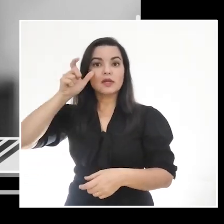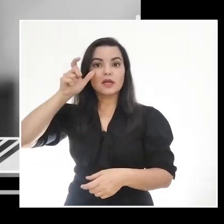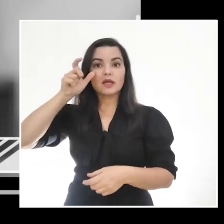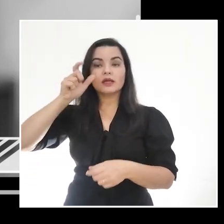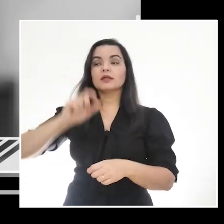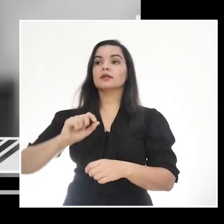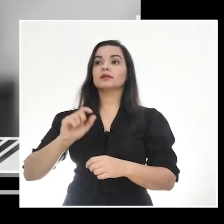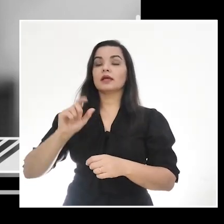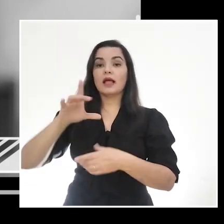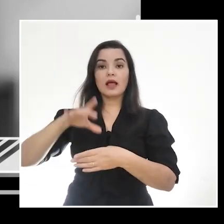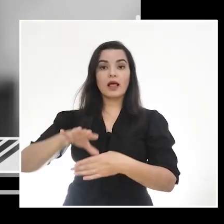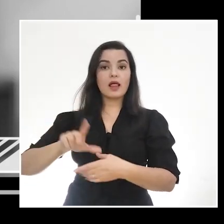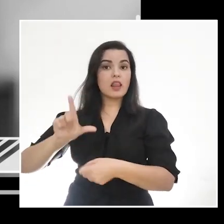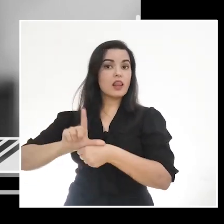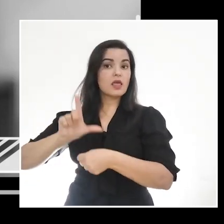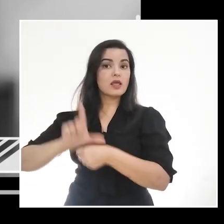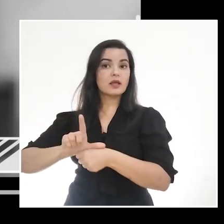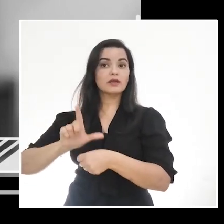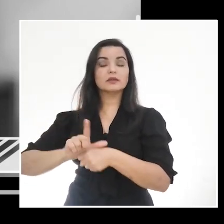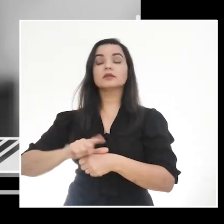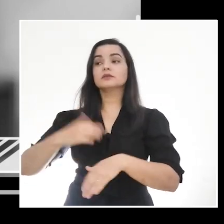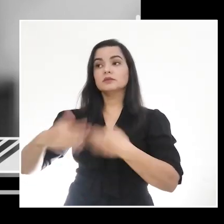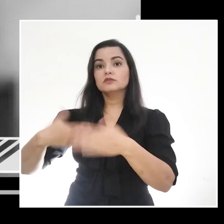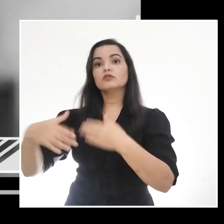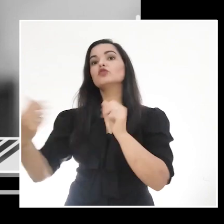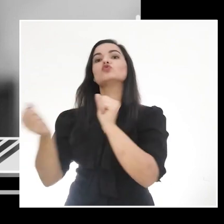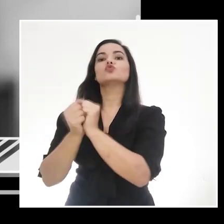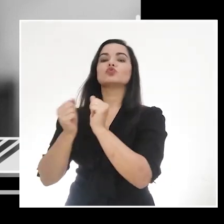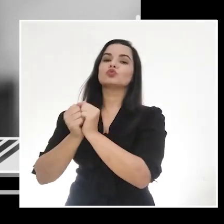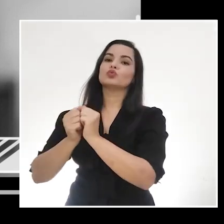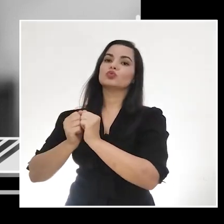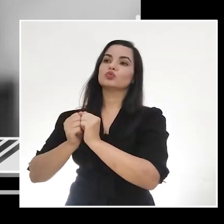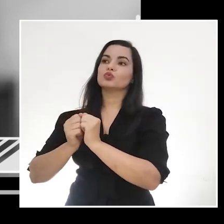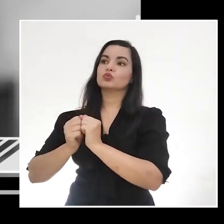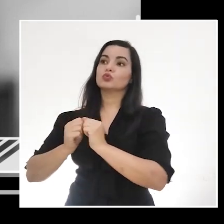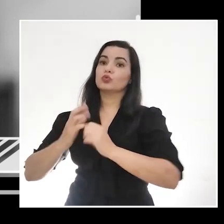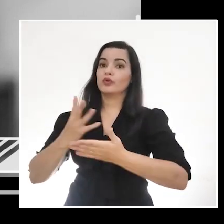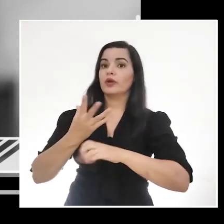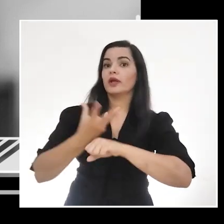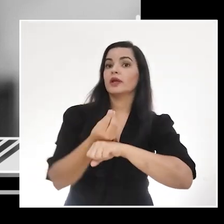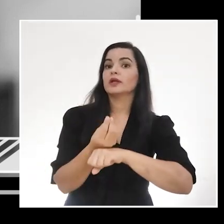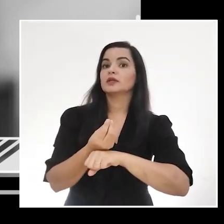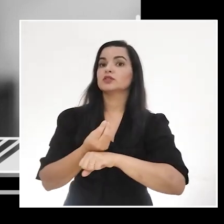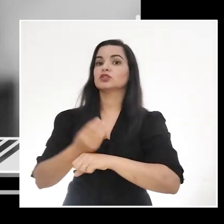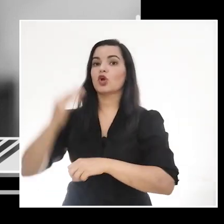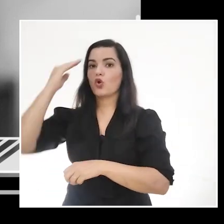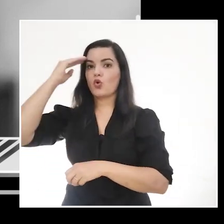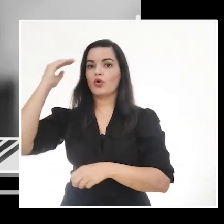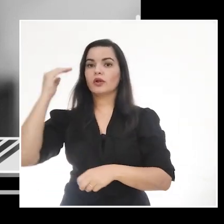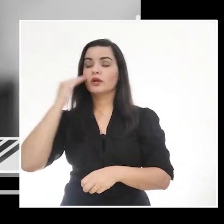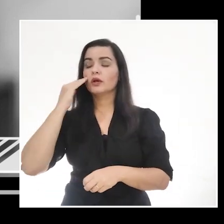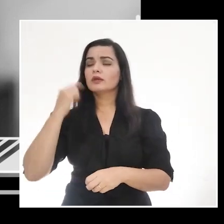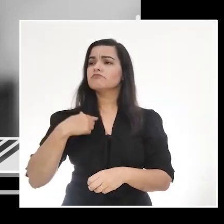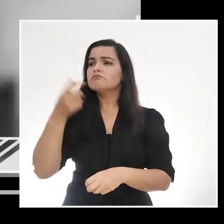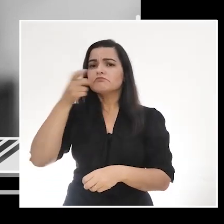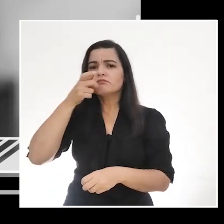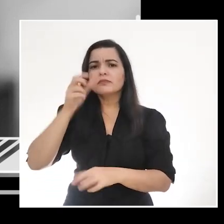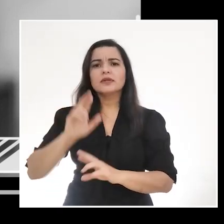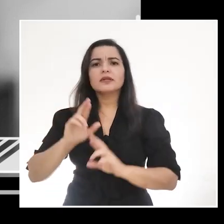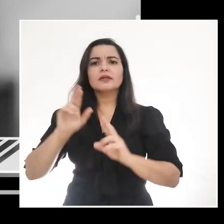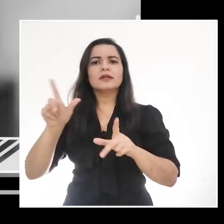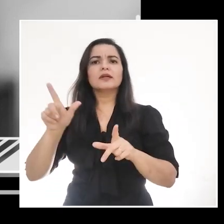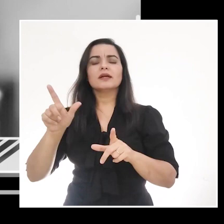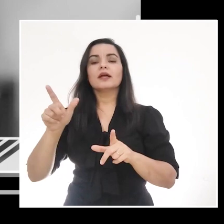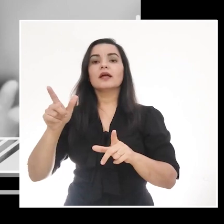conferência chamado para despertar líderes, o CAL, que foi desenvolvido aí em parceria com a igreja